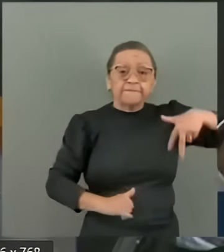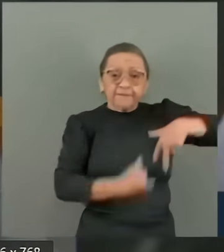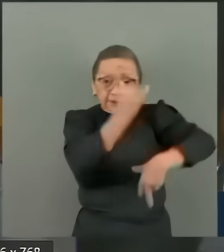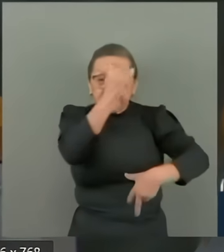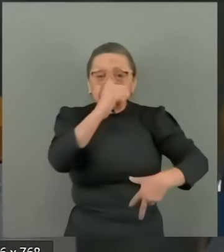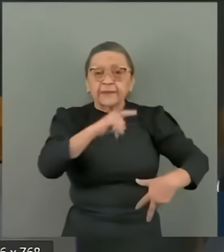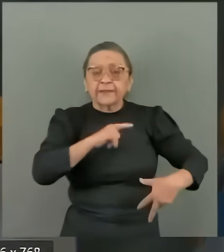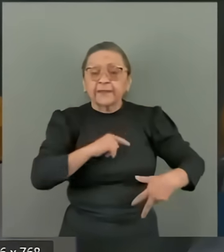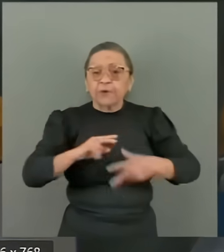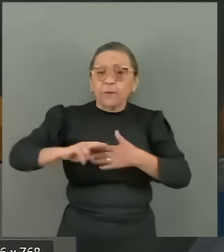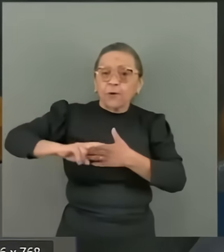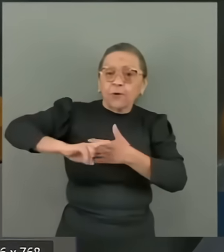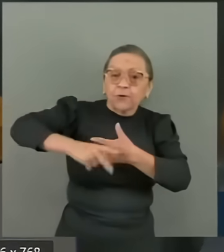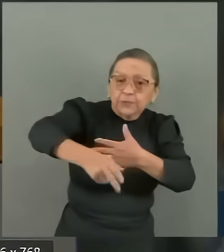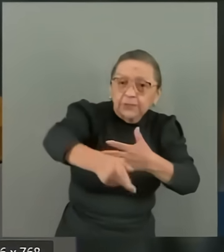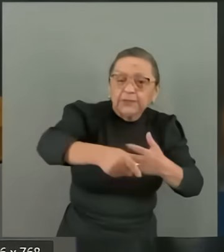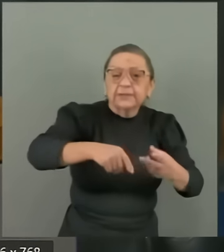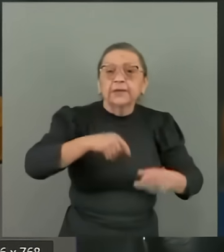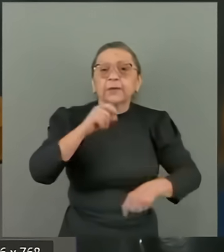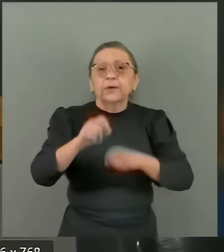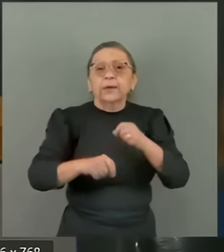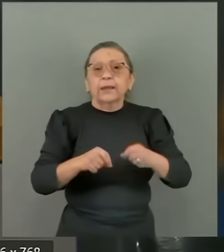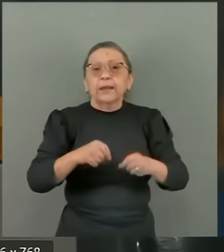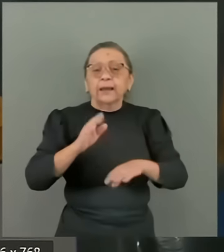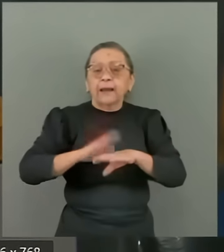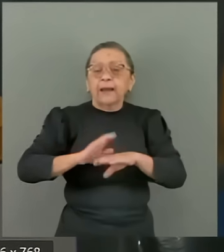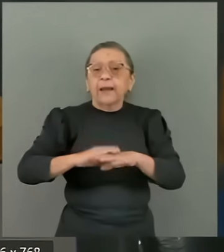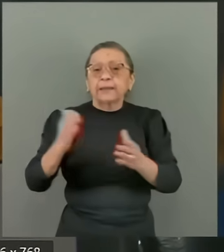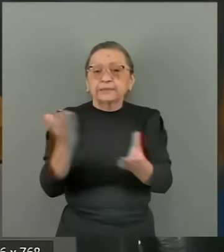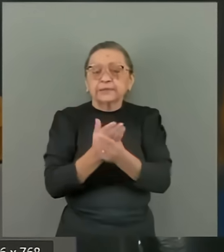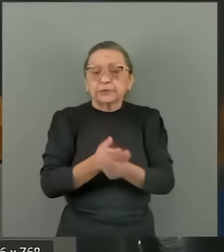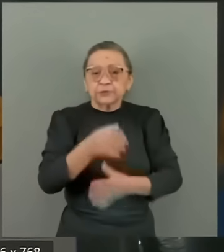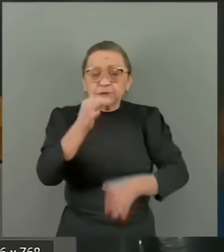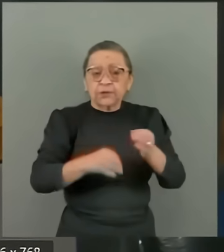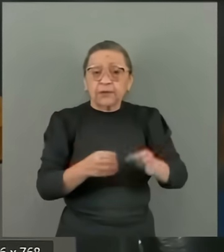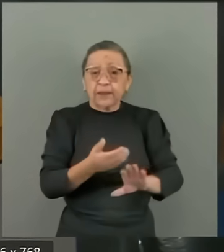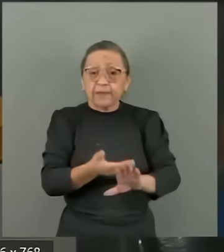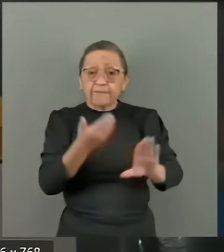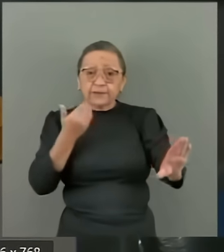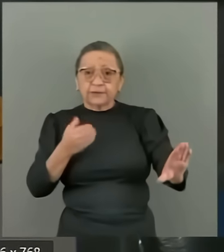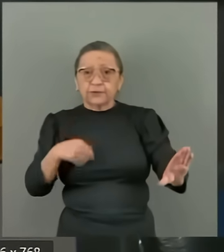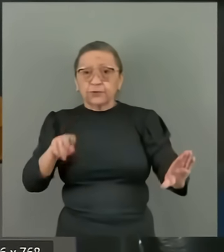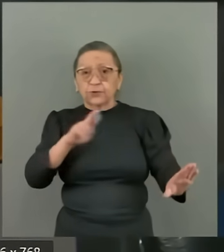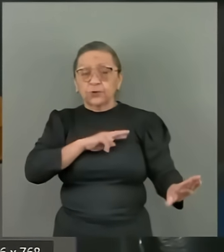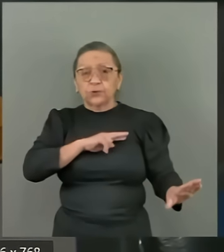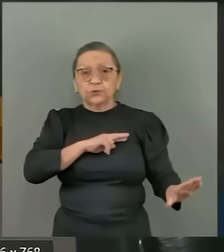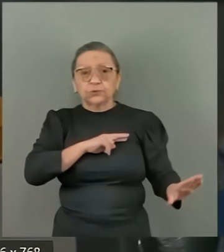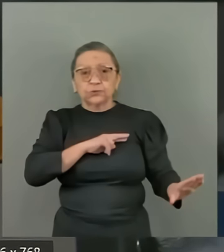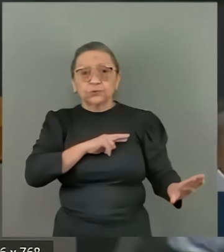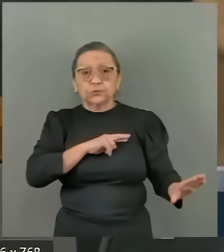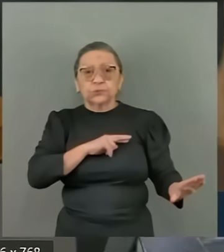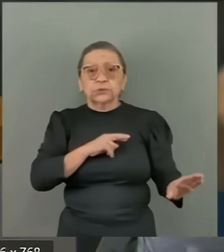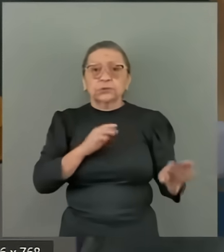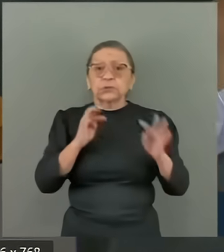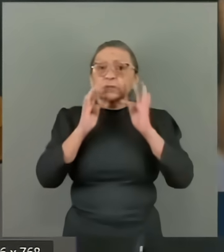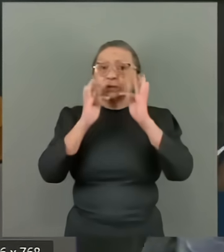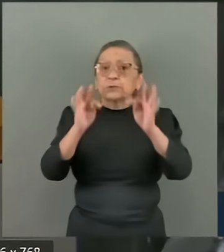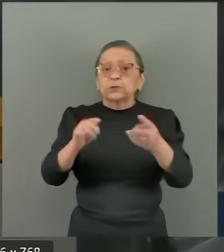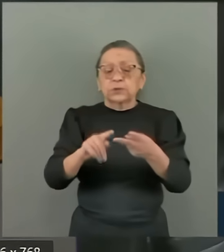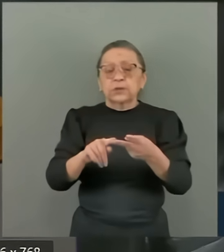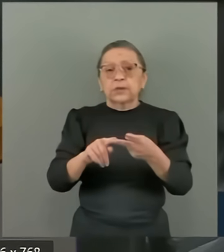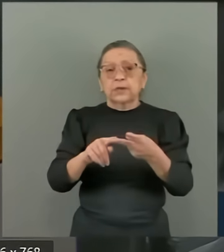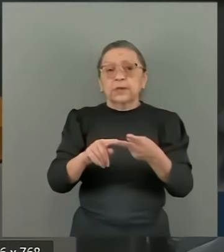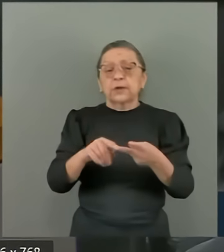como consequência do processo a ação judicial que afastou a nossa testemunha, afastou o